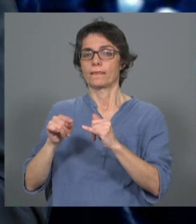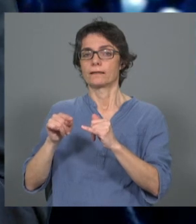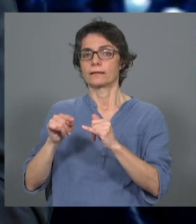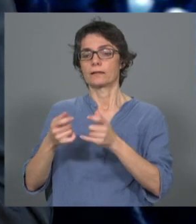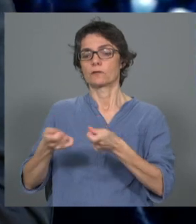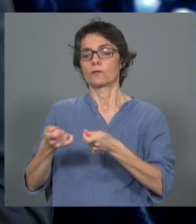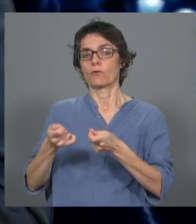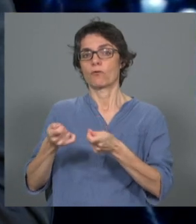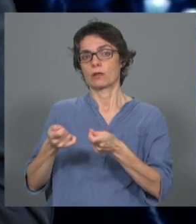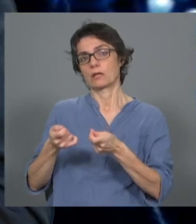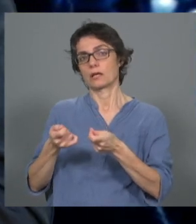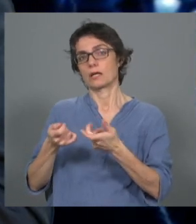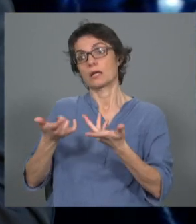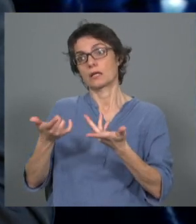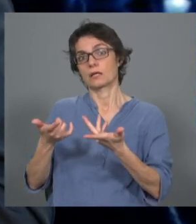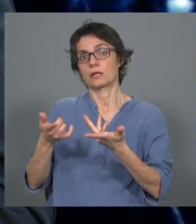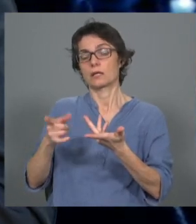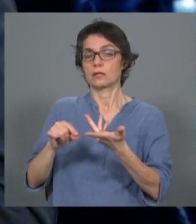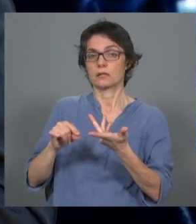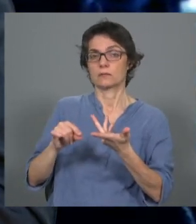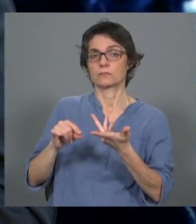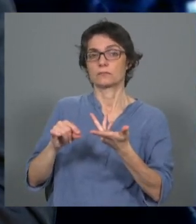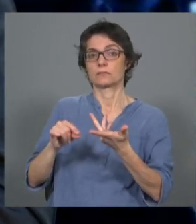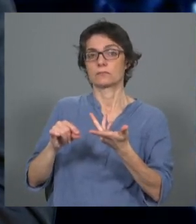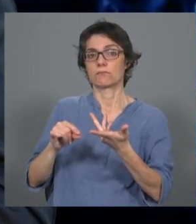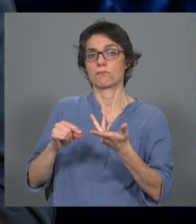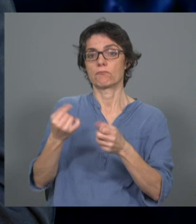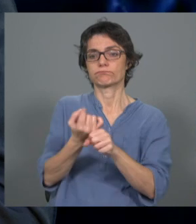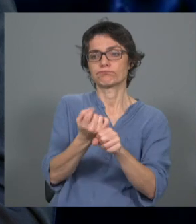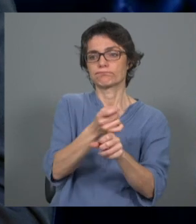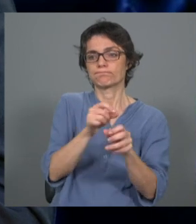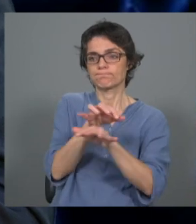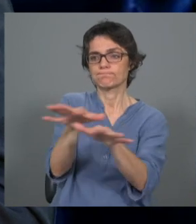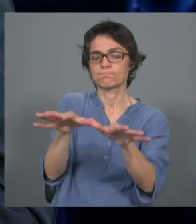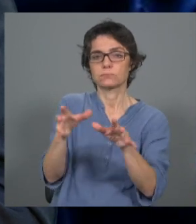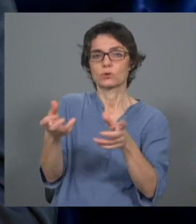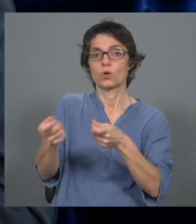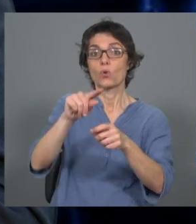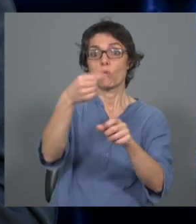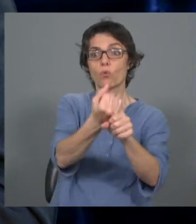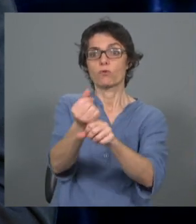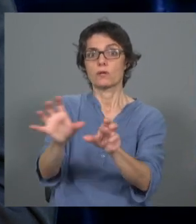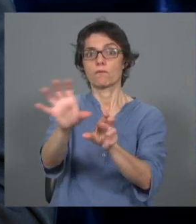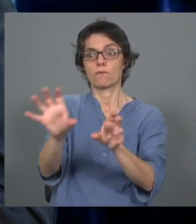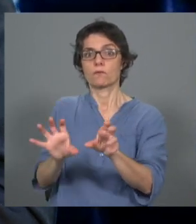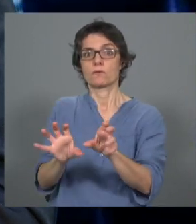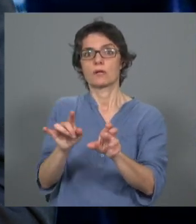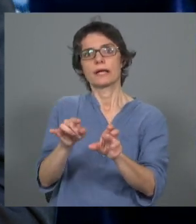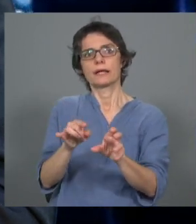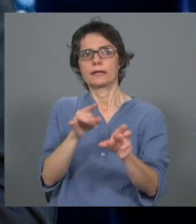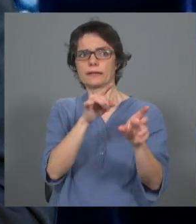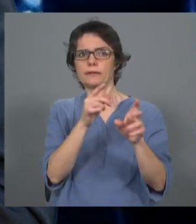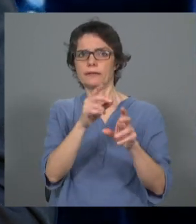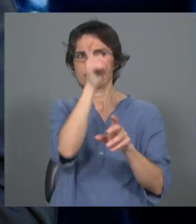coordena quer os serviços nacionais, quer diocesanos, e congrega, e ele sempre mostrou muito interesse em estar presente